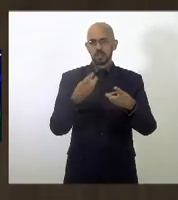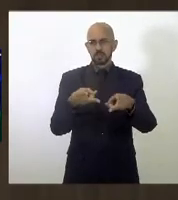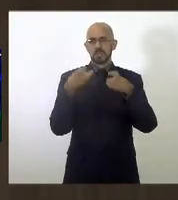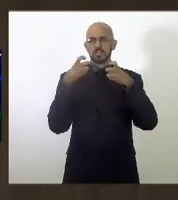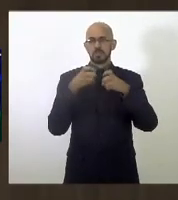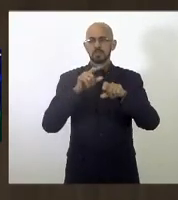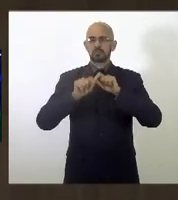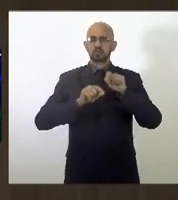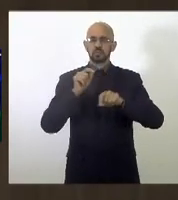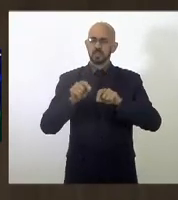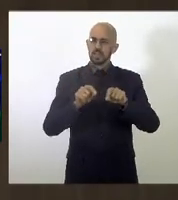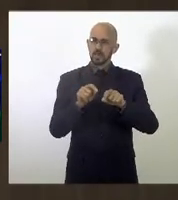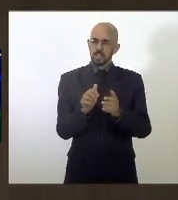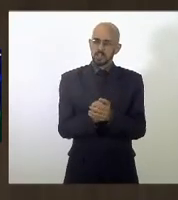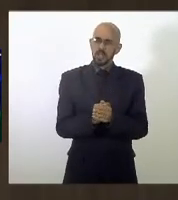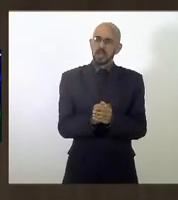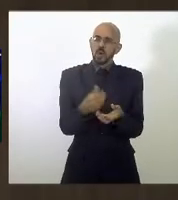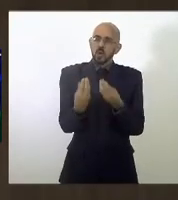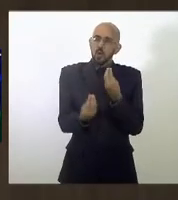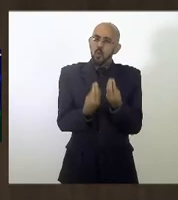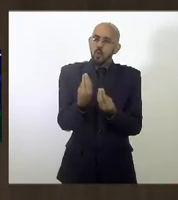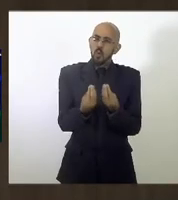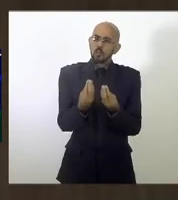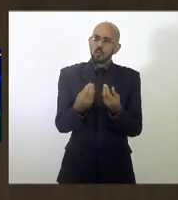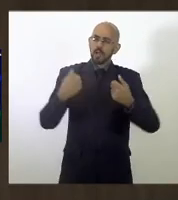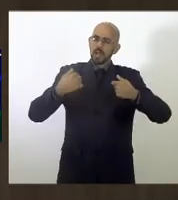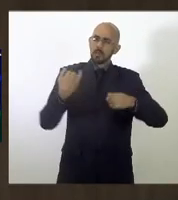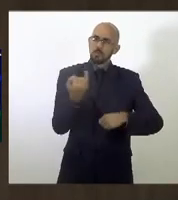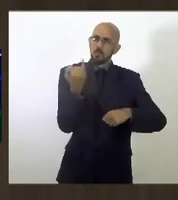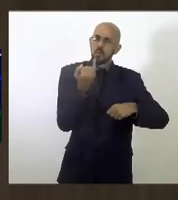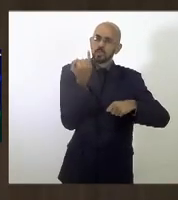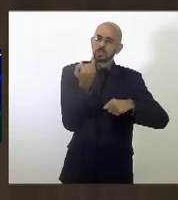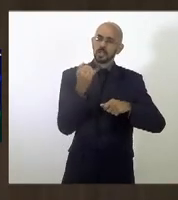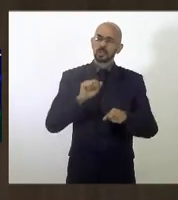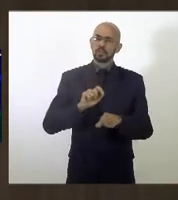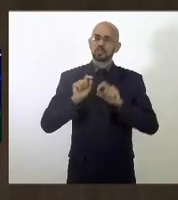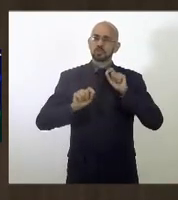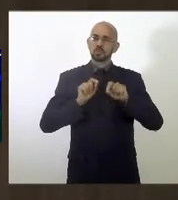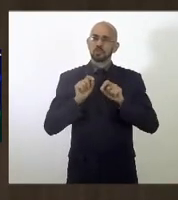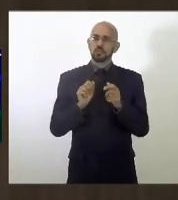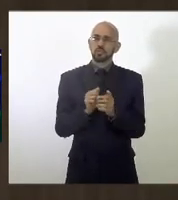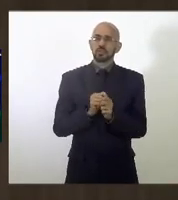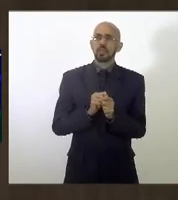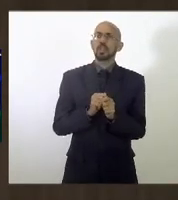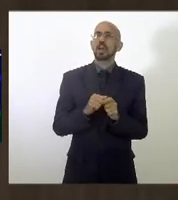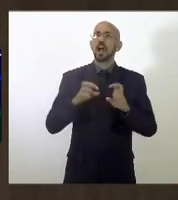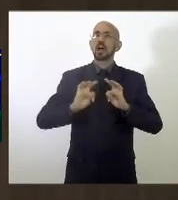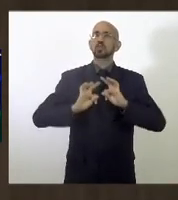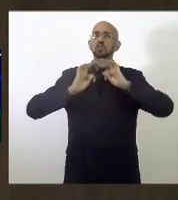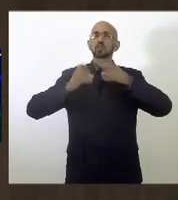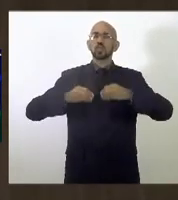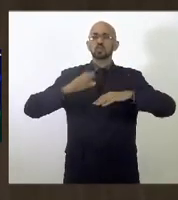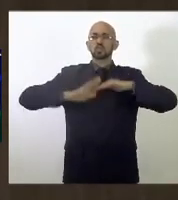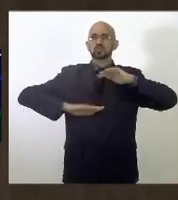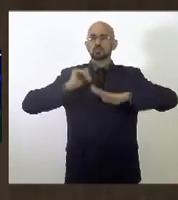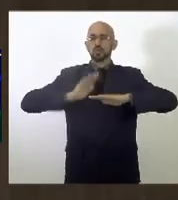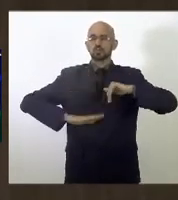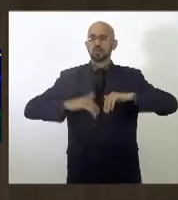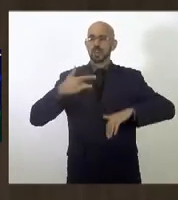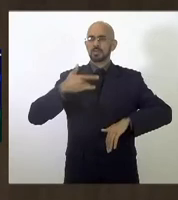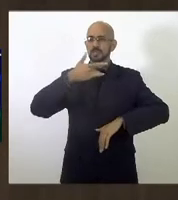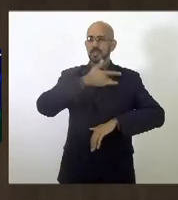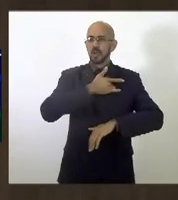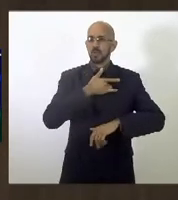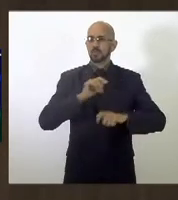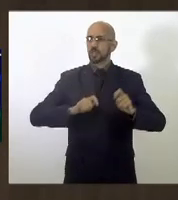difícil de enxergar, o quão necessário é importante dar a todos os profissionais da saúde